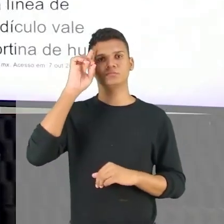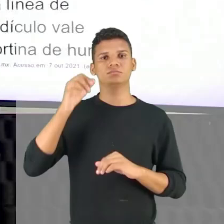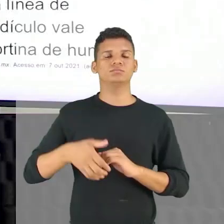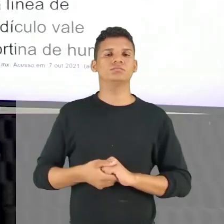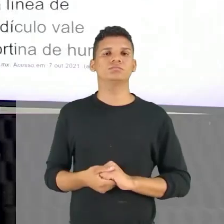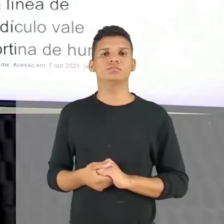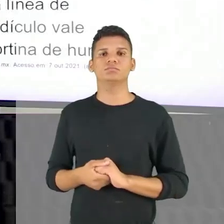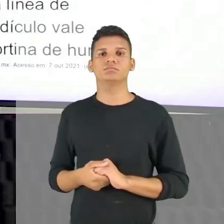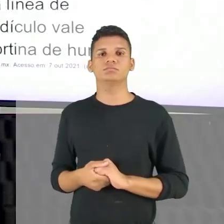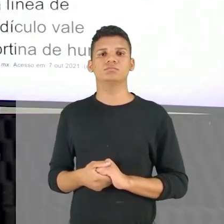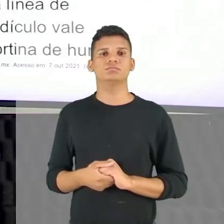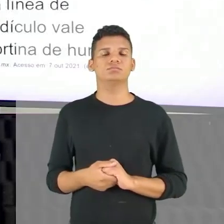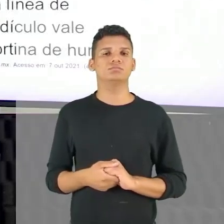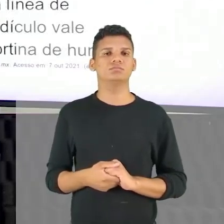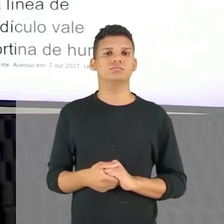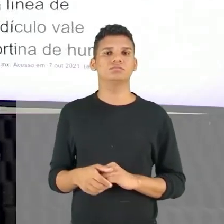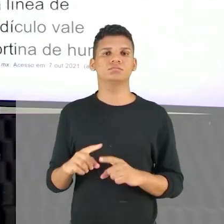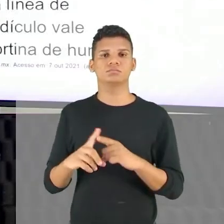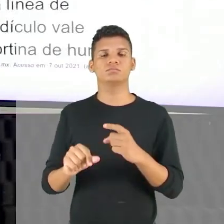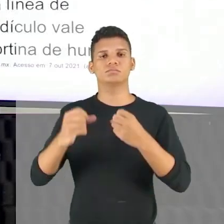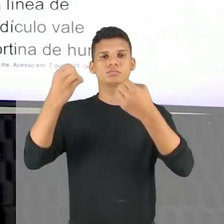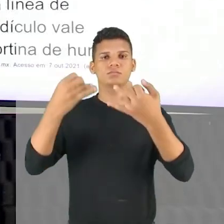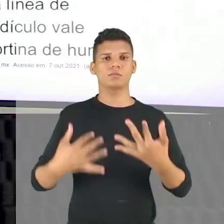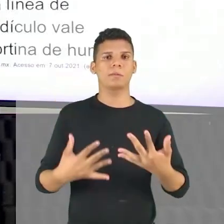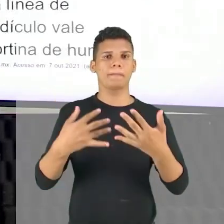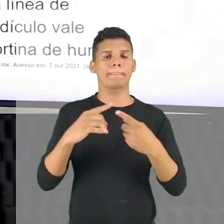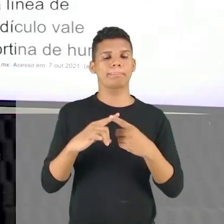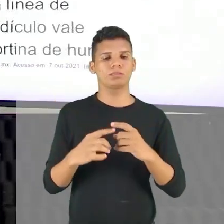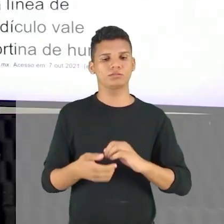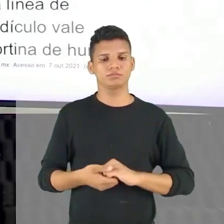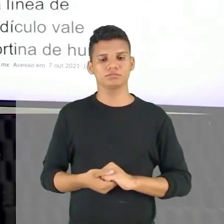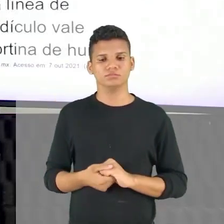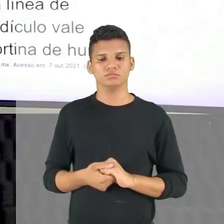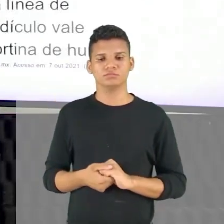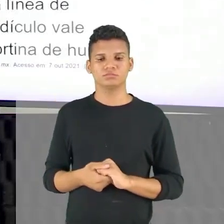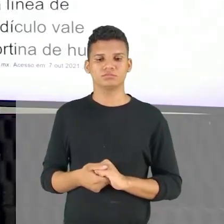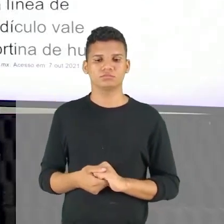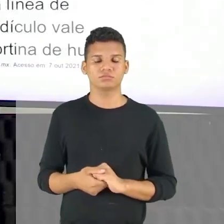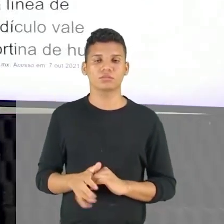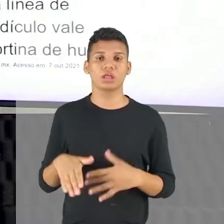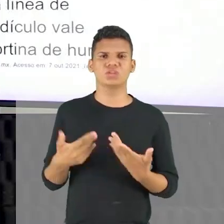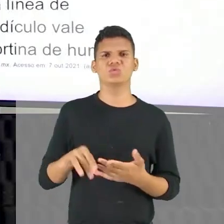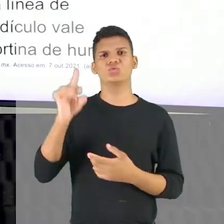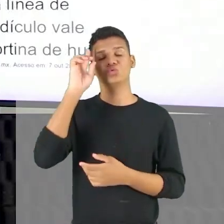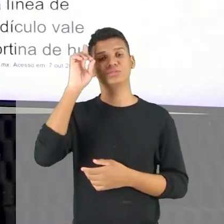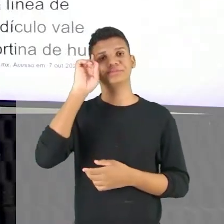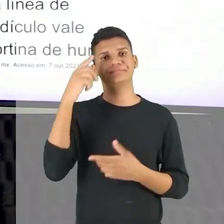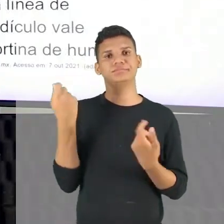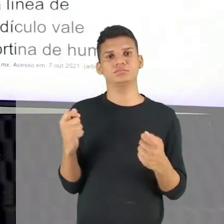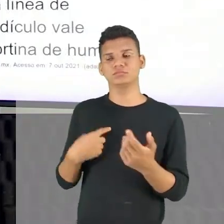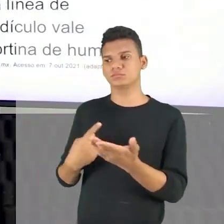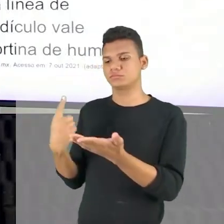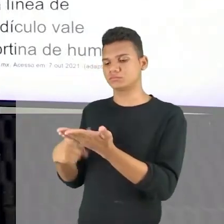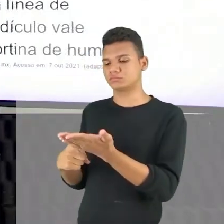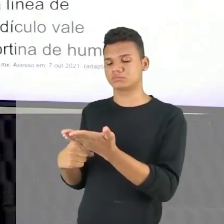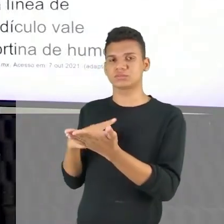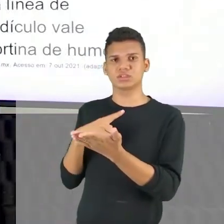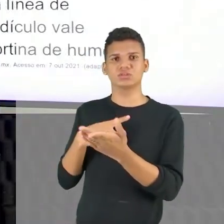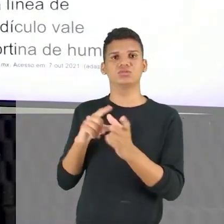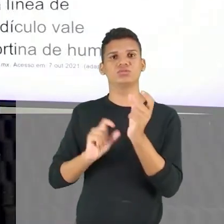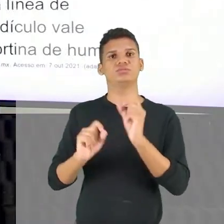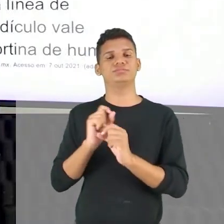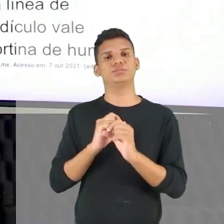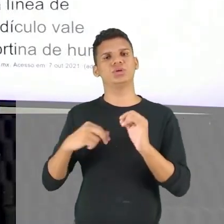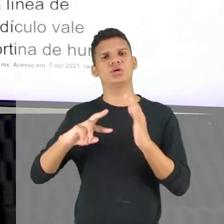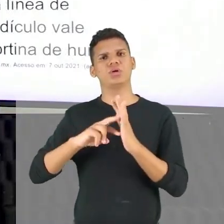a linha del discurso, incidir no debate. Então, todos os dias tem que marcar ali na linha, né,